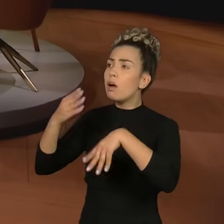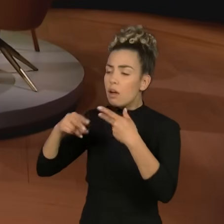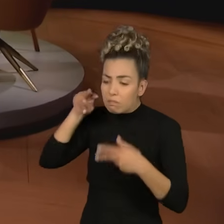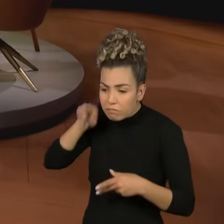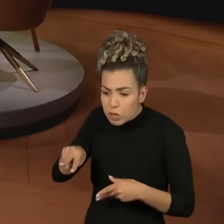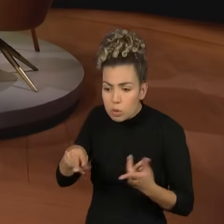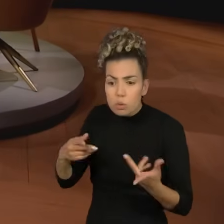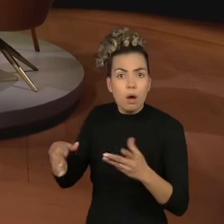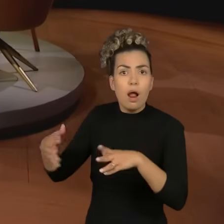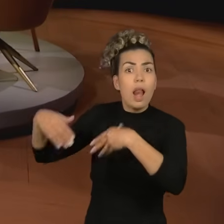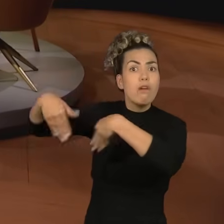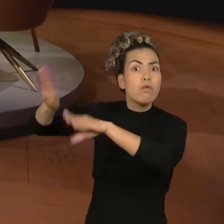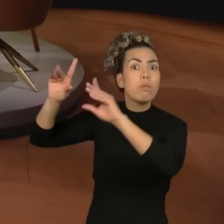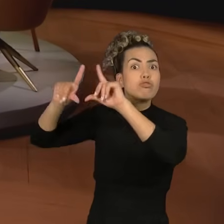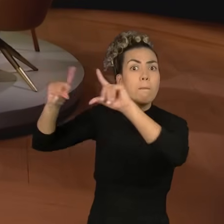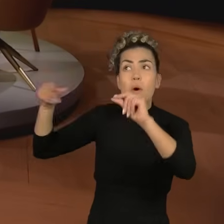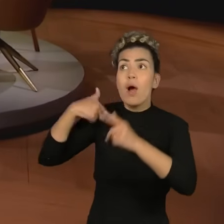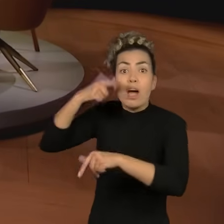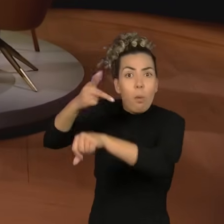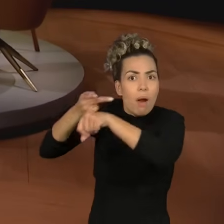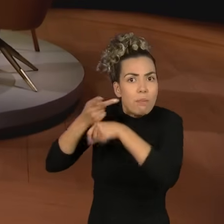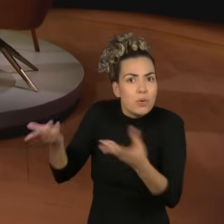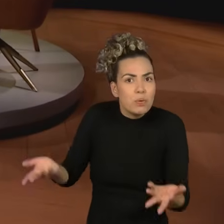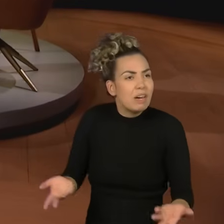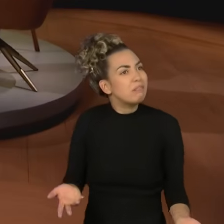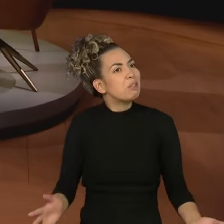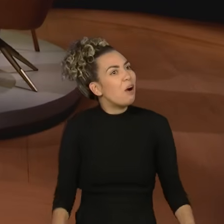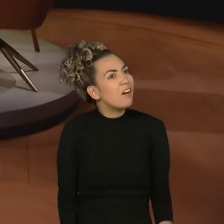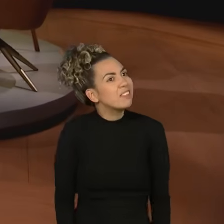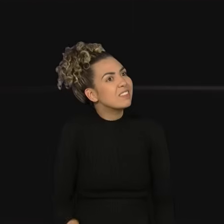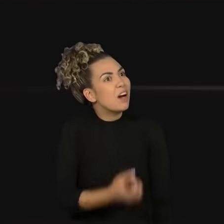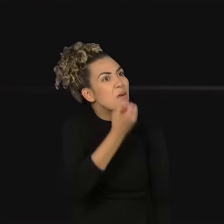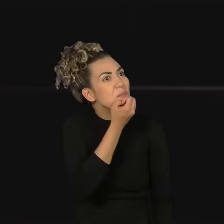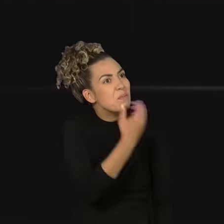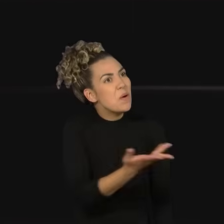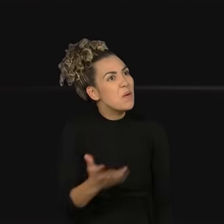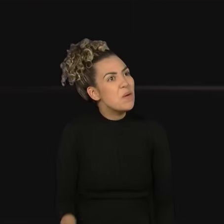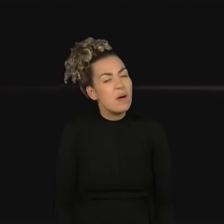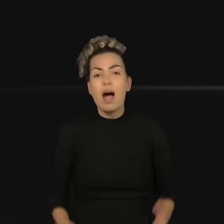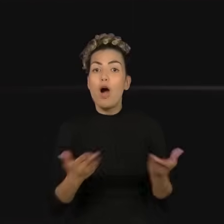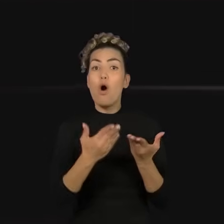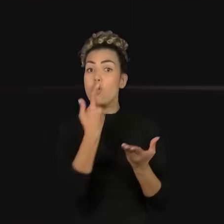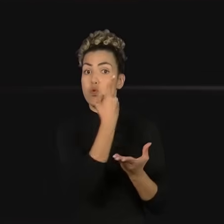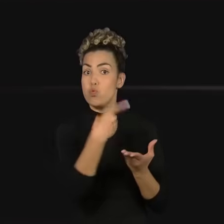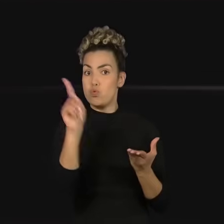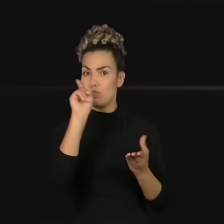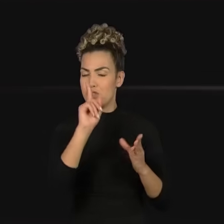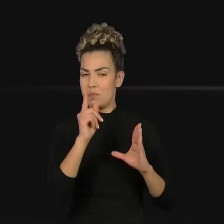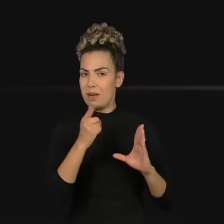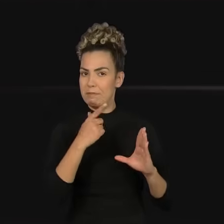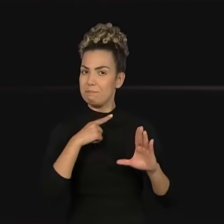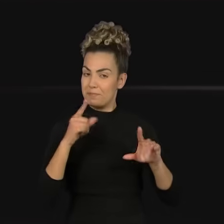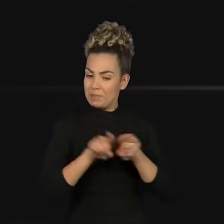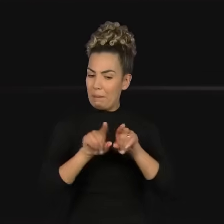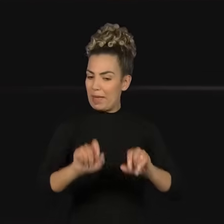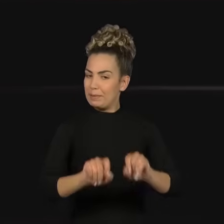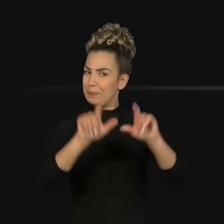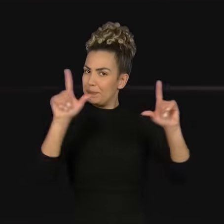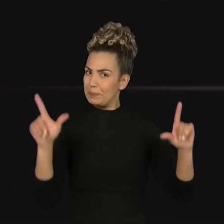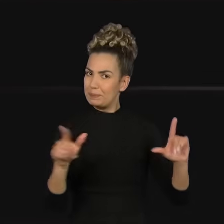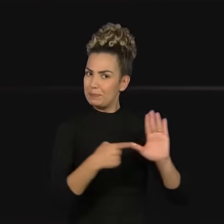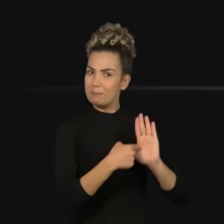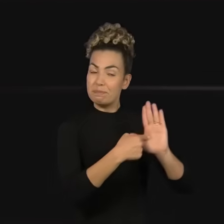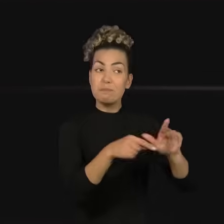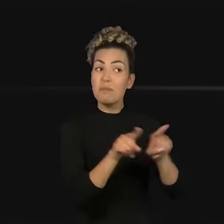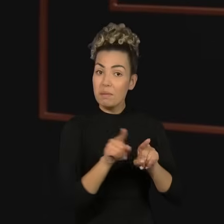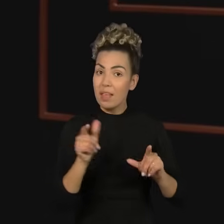só. Muito bom isso. Bom, a gente tem uma última mensagem para você, né? E vem de uma dupla aí de atores que está nessa